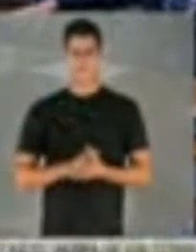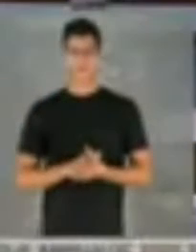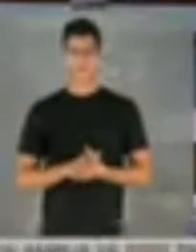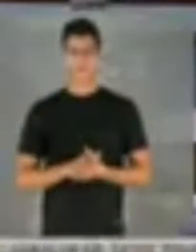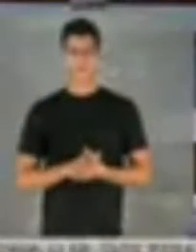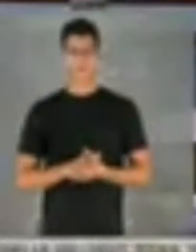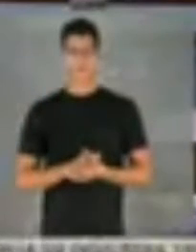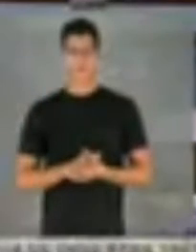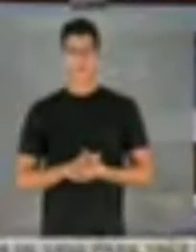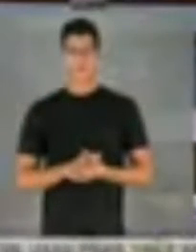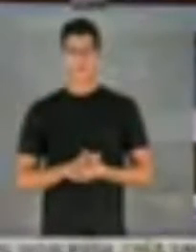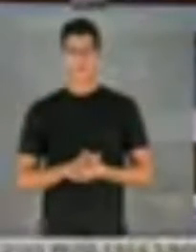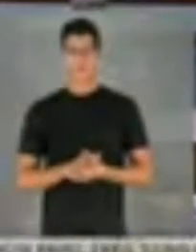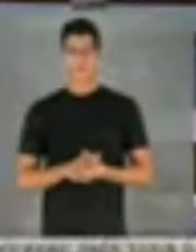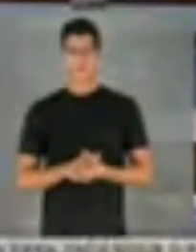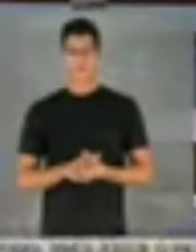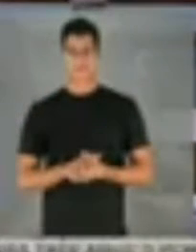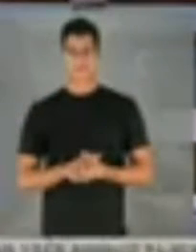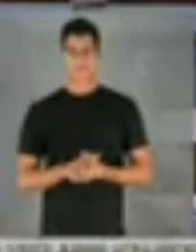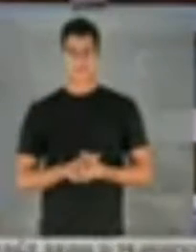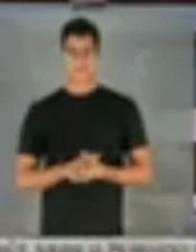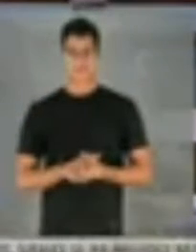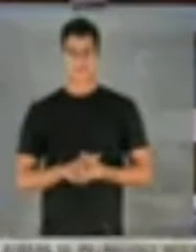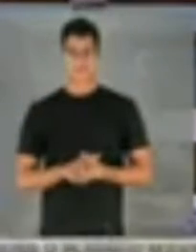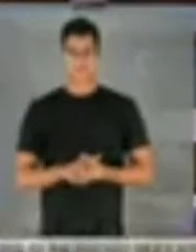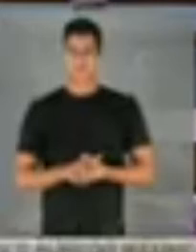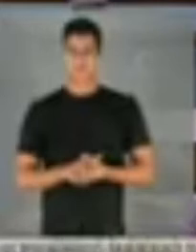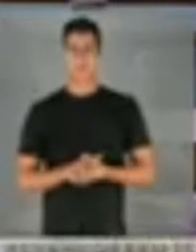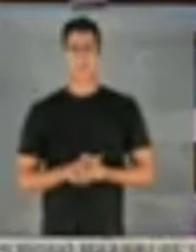Felipe G. Martins.